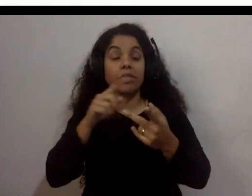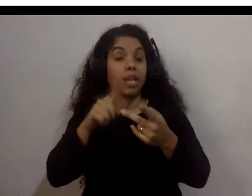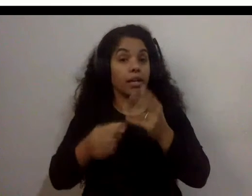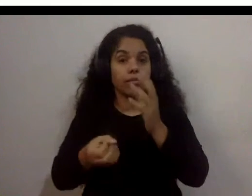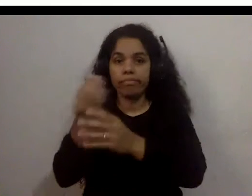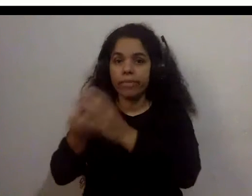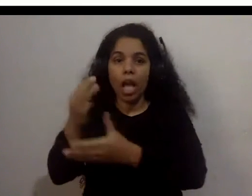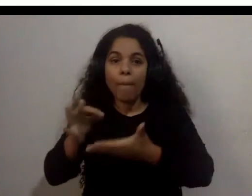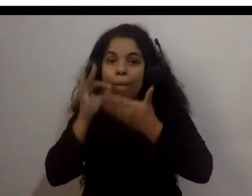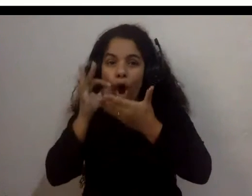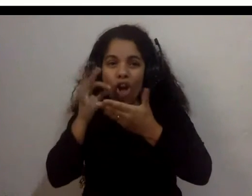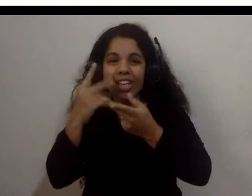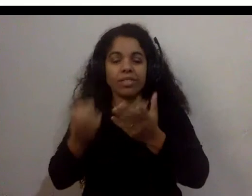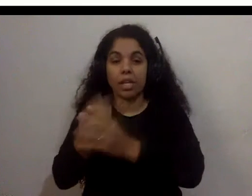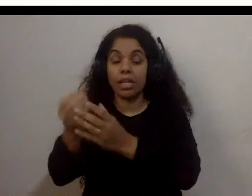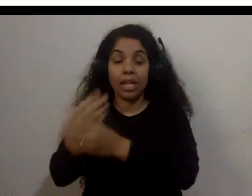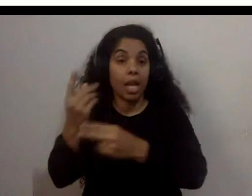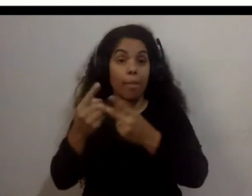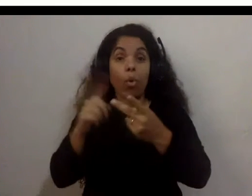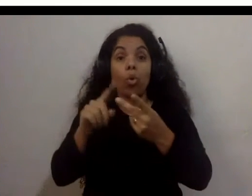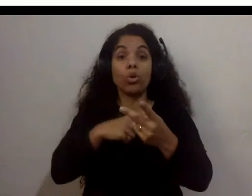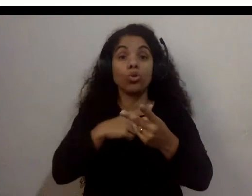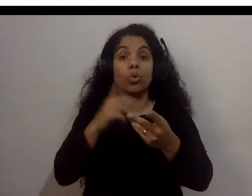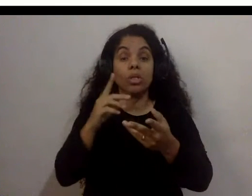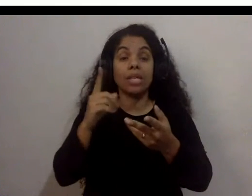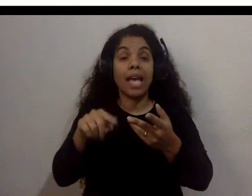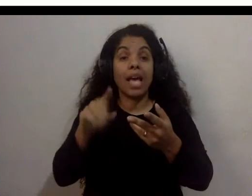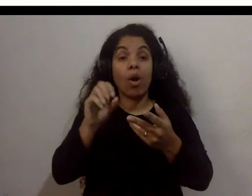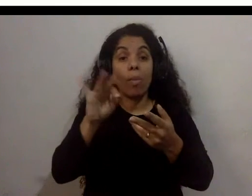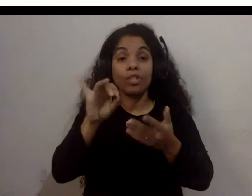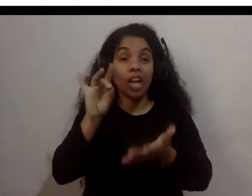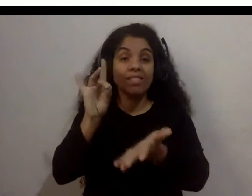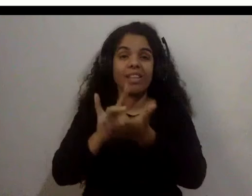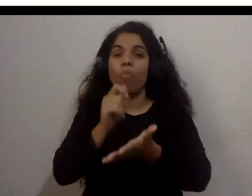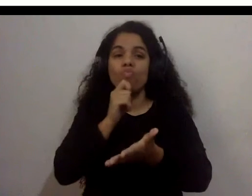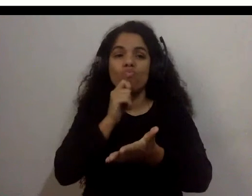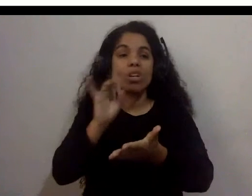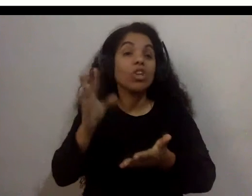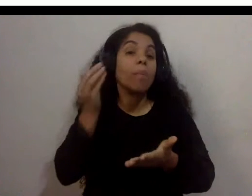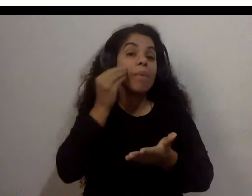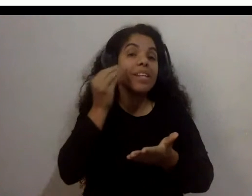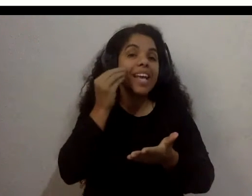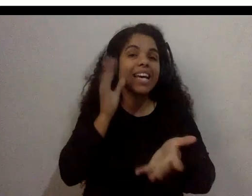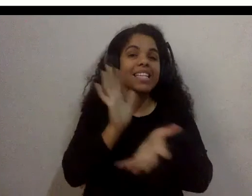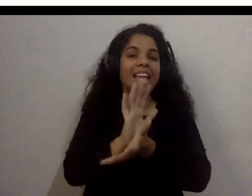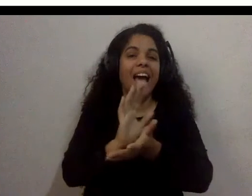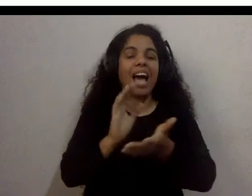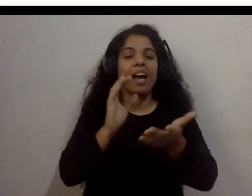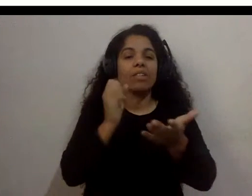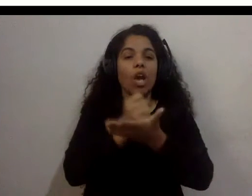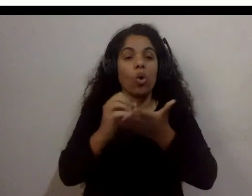objetos que não são reais ainda, os mocks, para poder só testar os contratos entre as